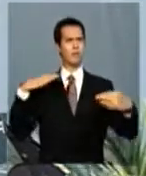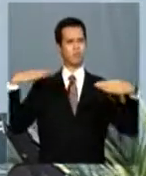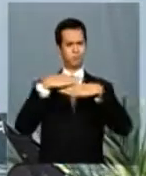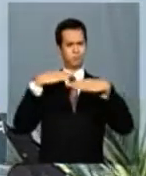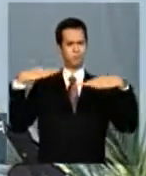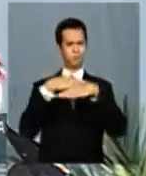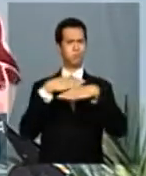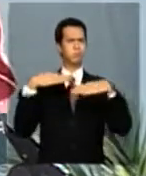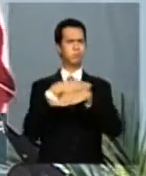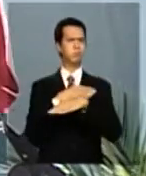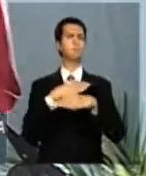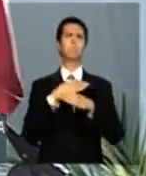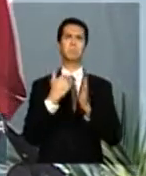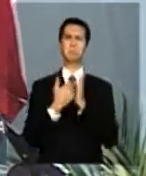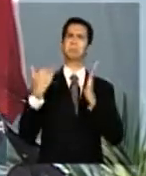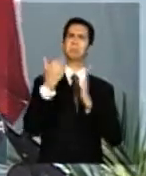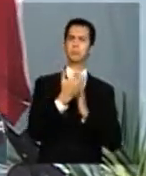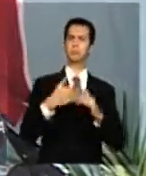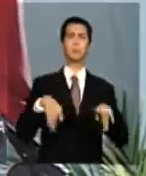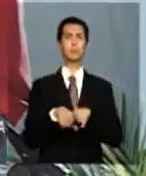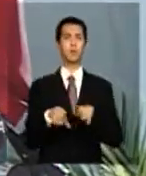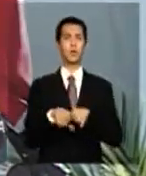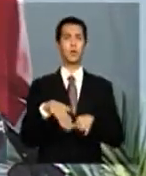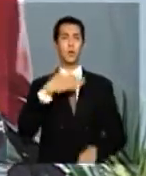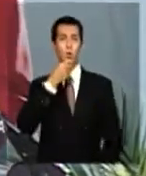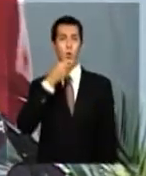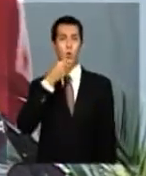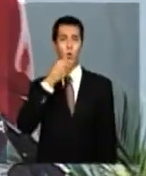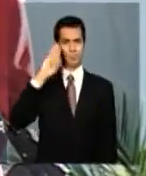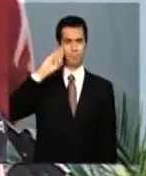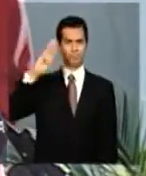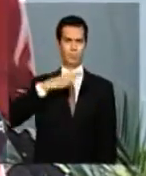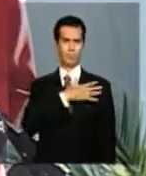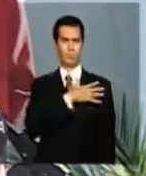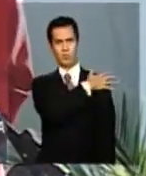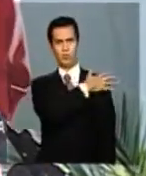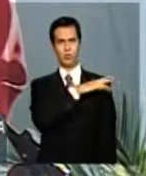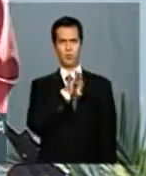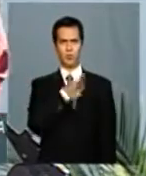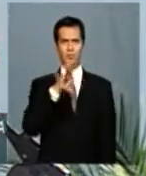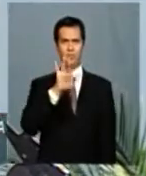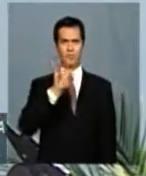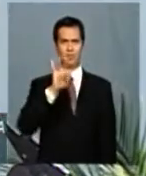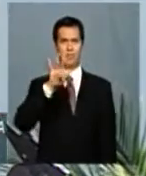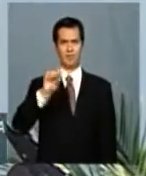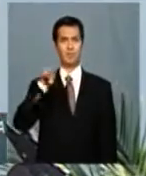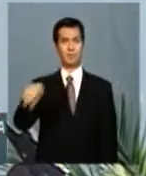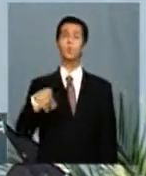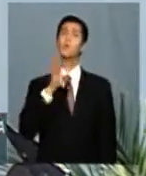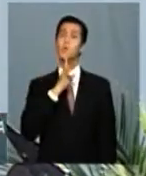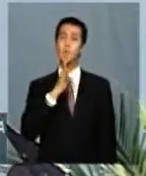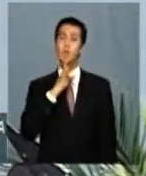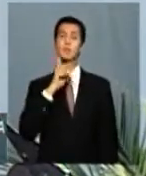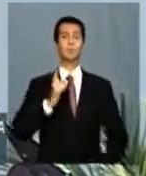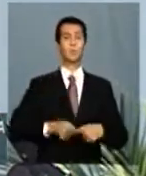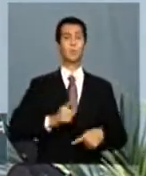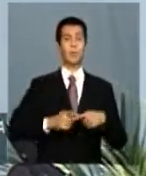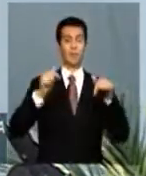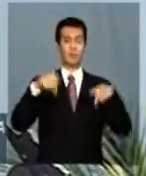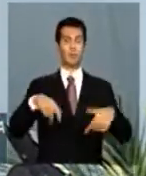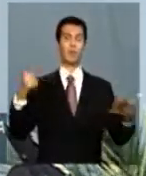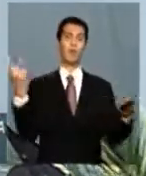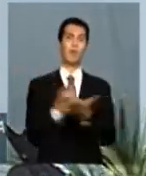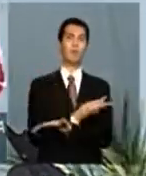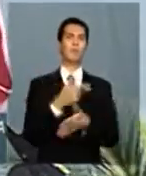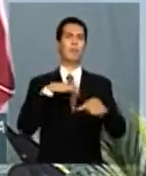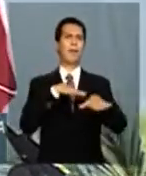teve o cuidado de fazer uma gravação a respeito do congestionamento que